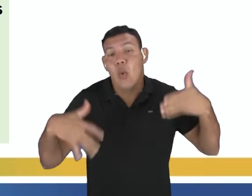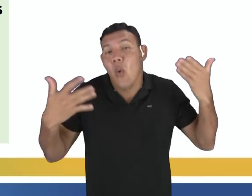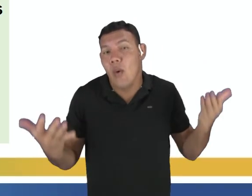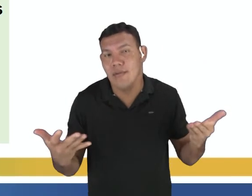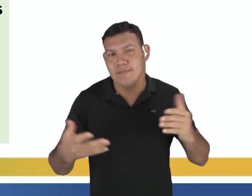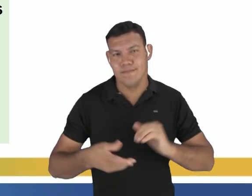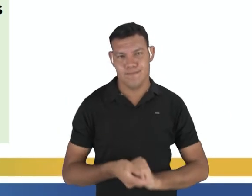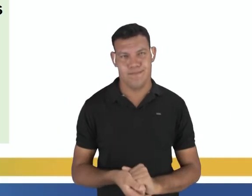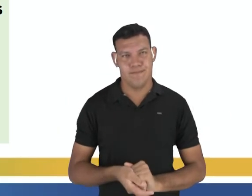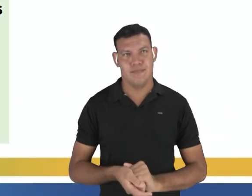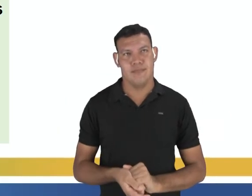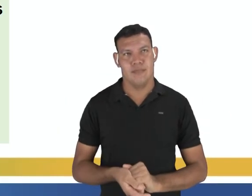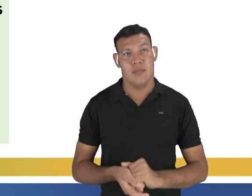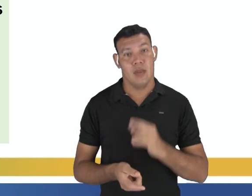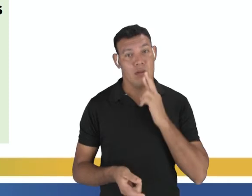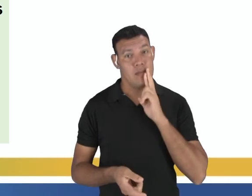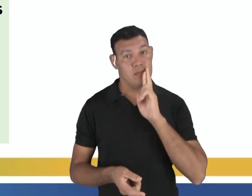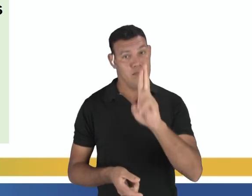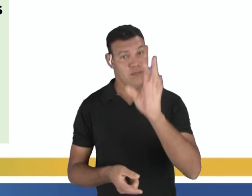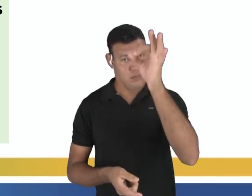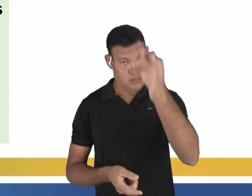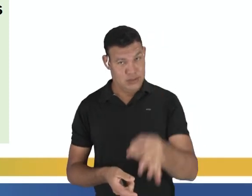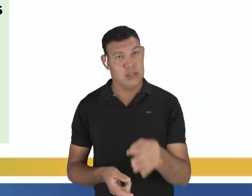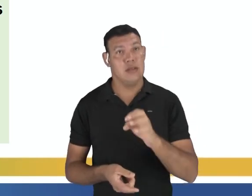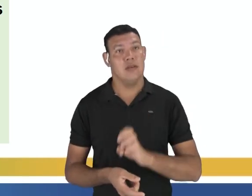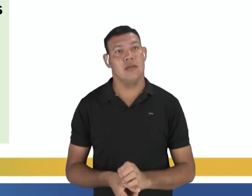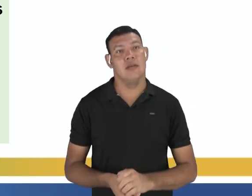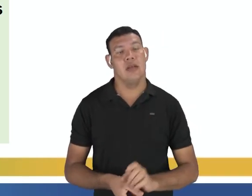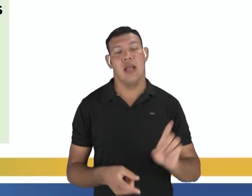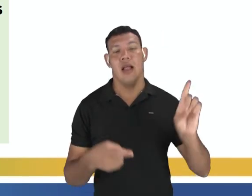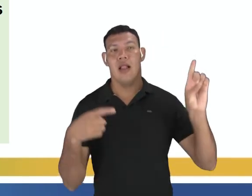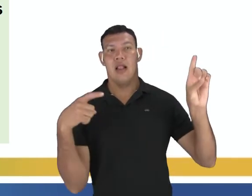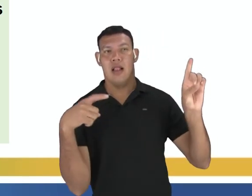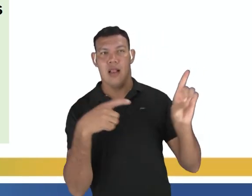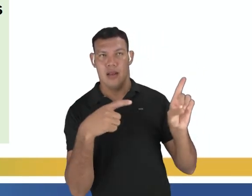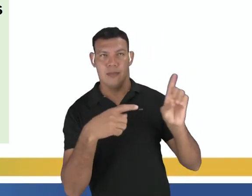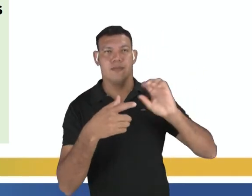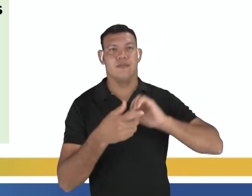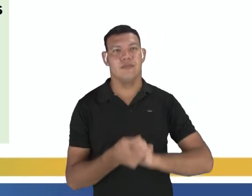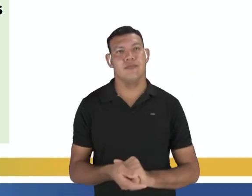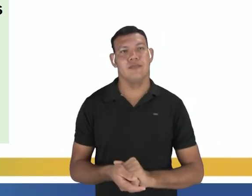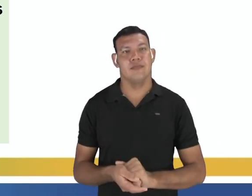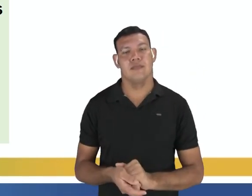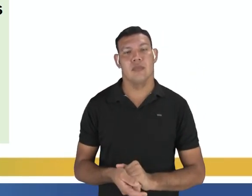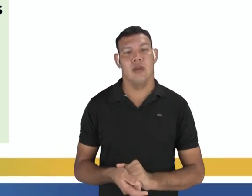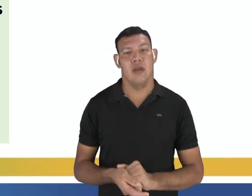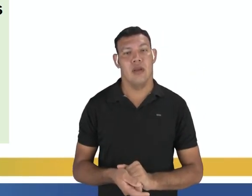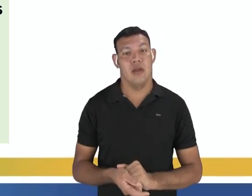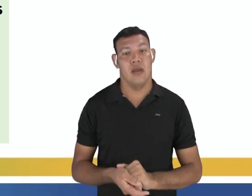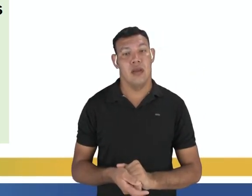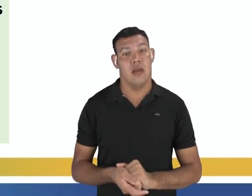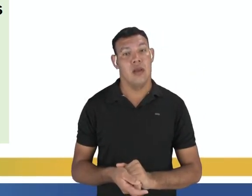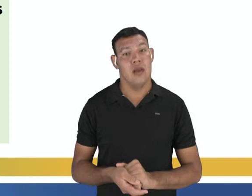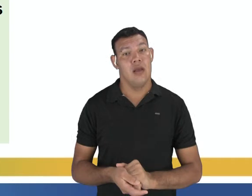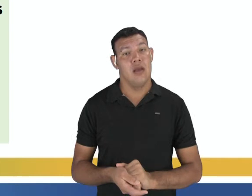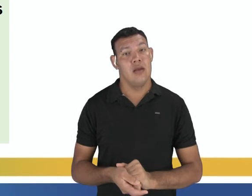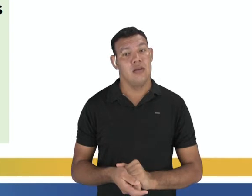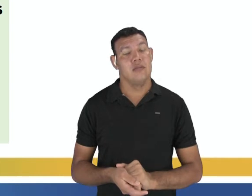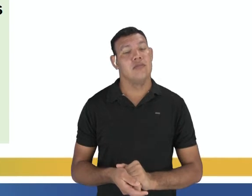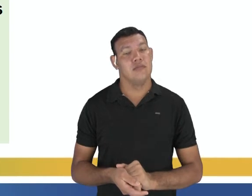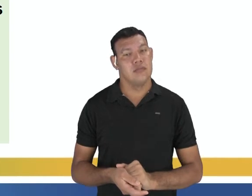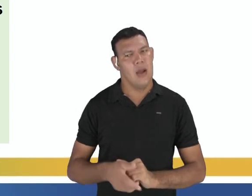suas vantagens tá? Então vamos lá. A resposta correta, como vocês estão vendo, é a letra D, né? Eles falam